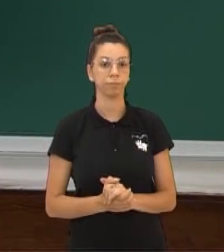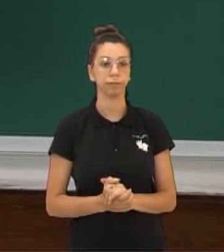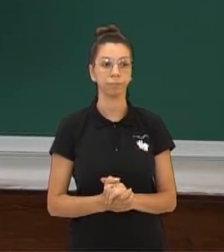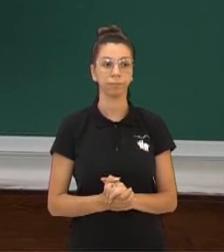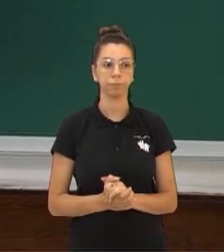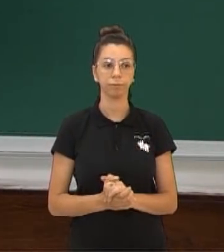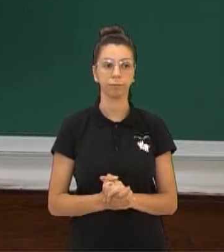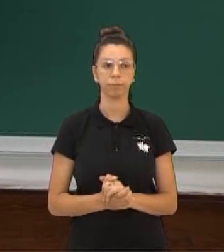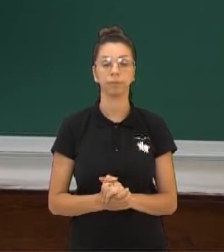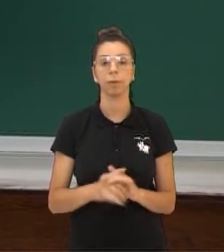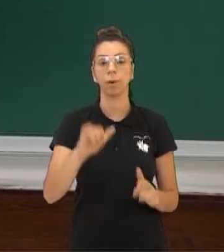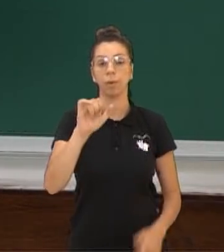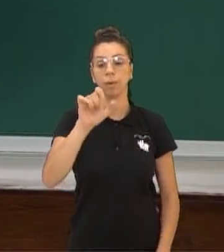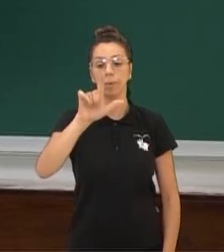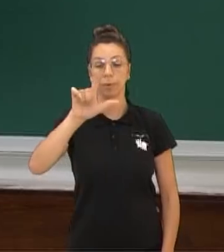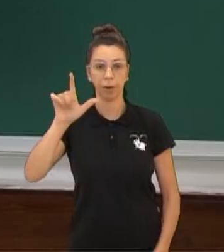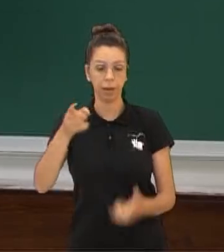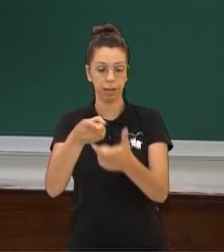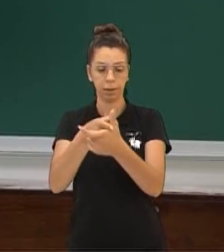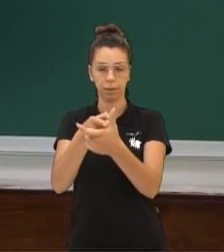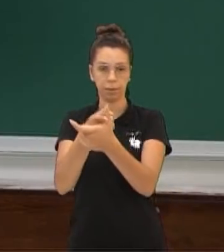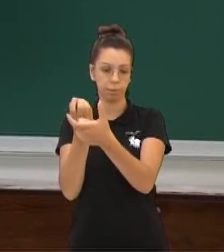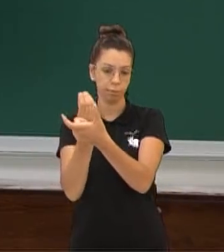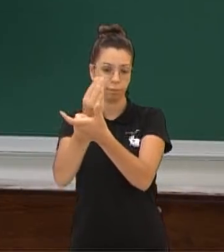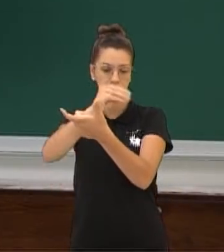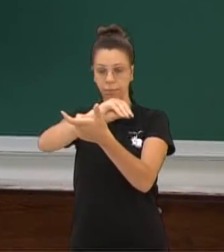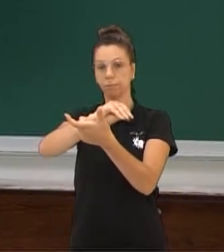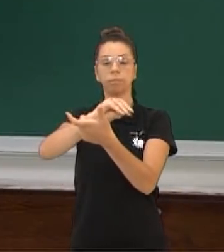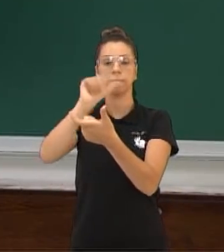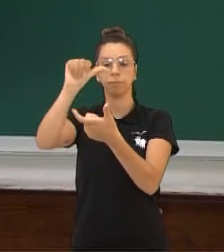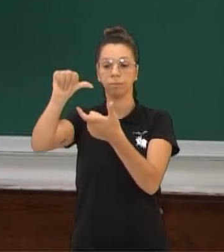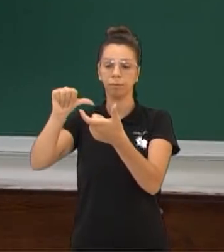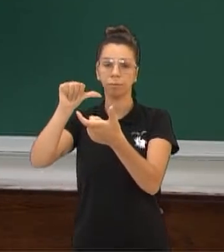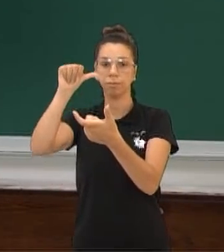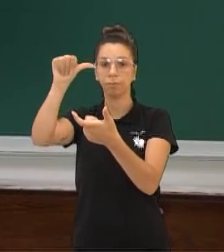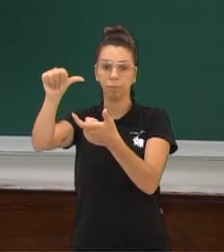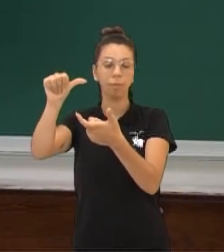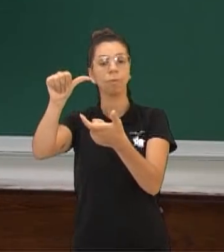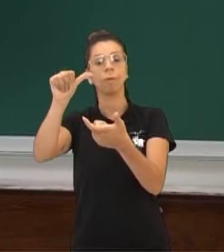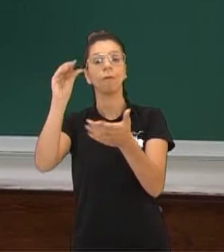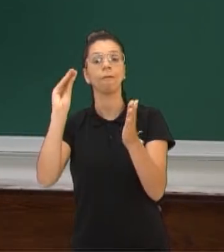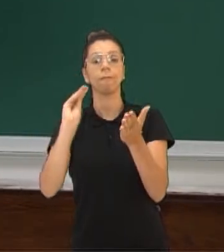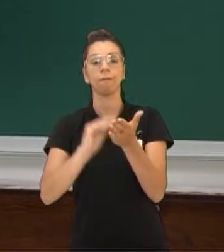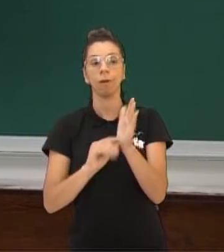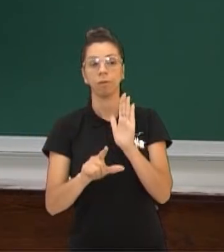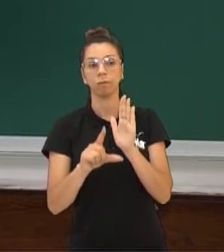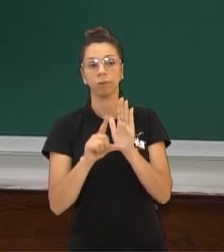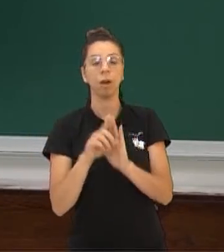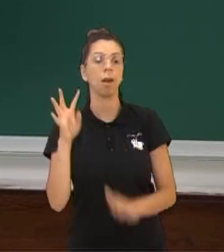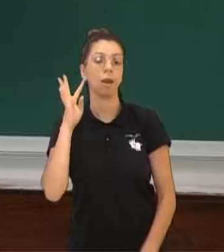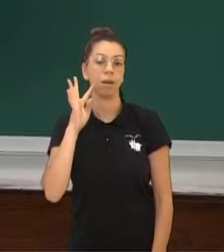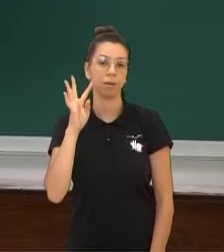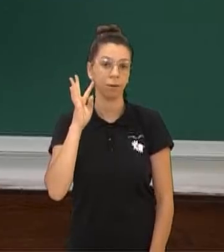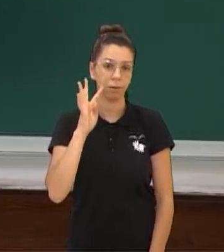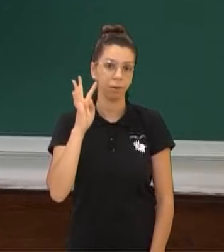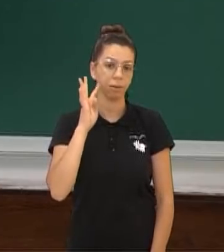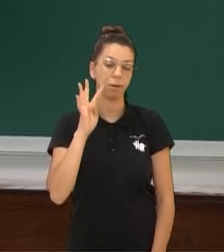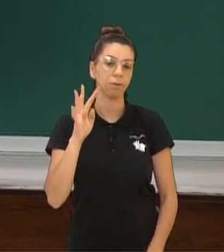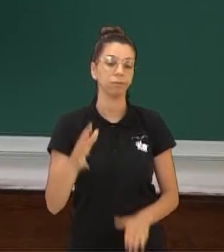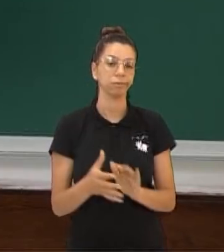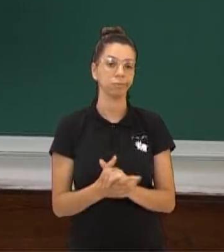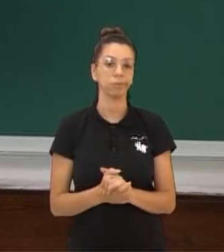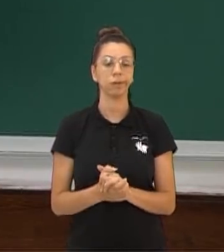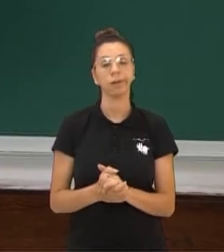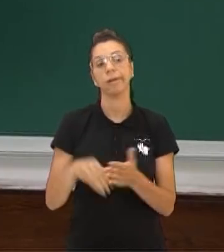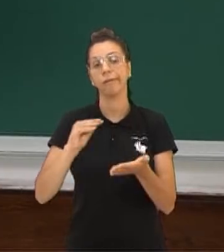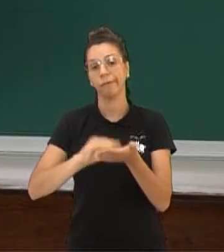coloca ali, o IL, que também vai mudar o sentido da palavra para ilegal. Então, legal é legal, Quando a gente coloca esse prefixo,